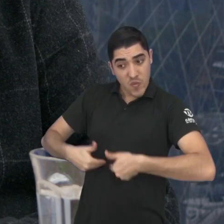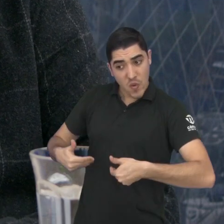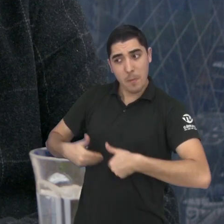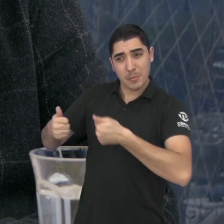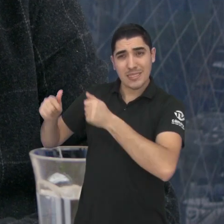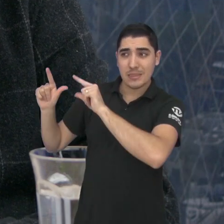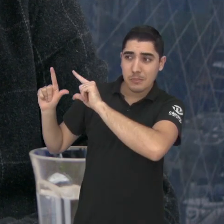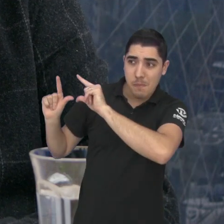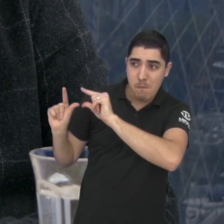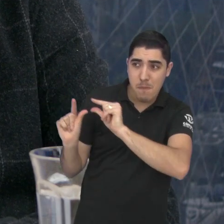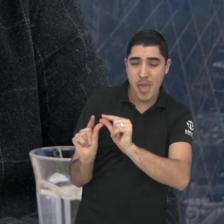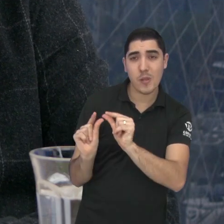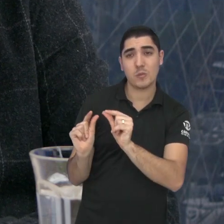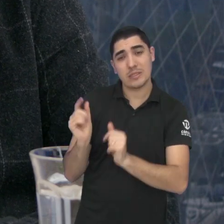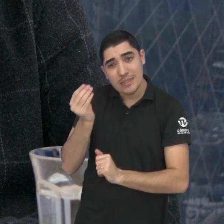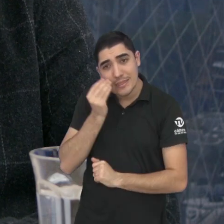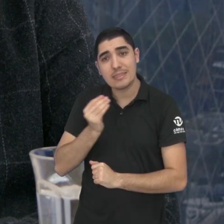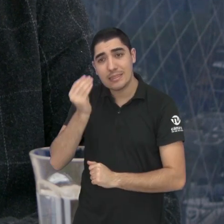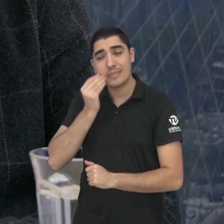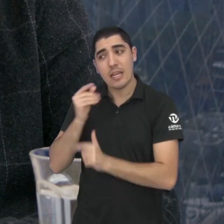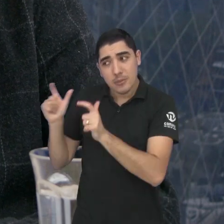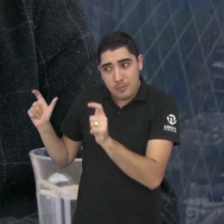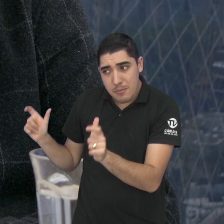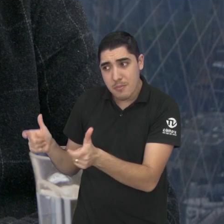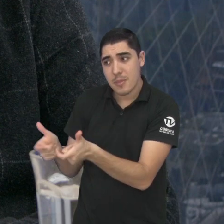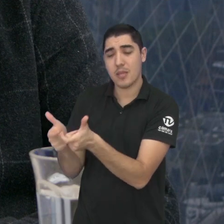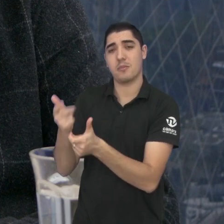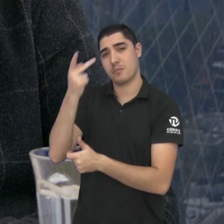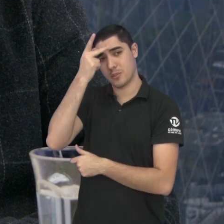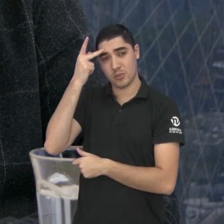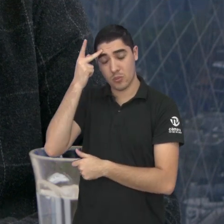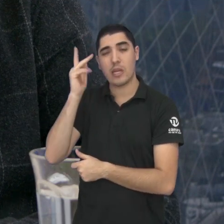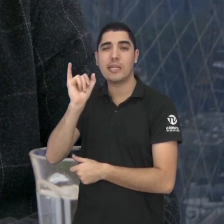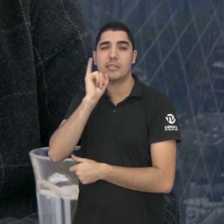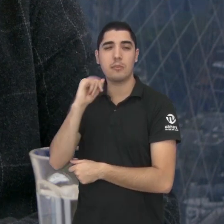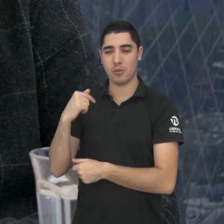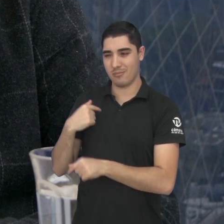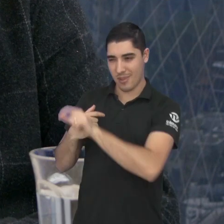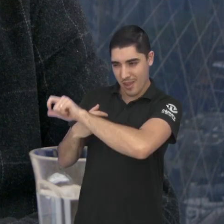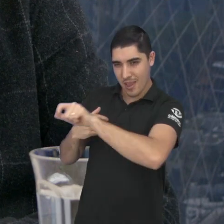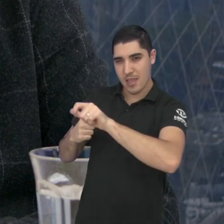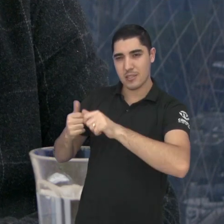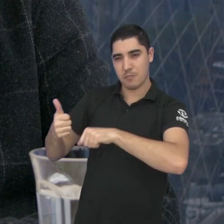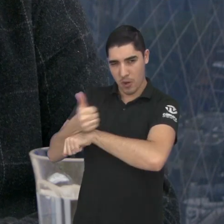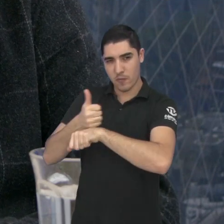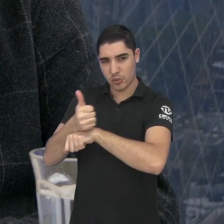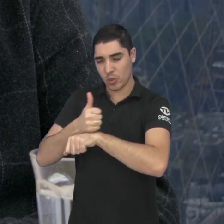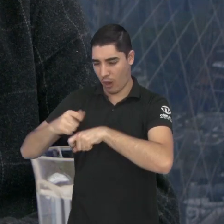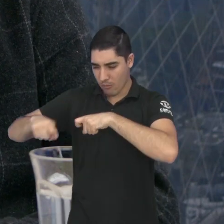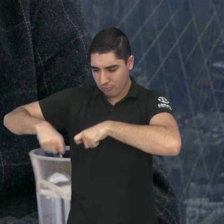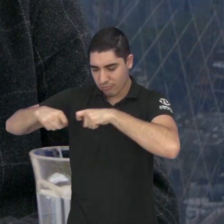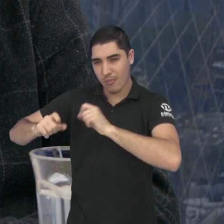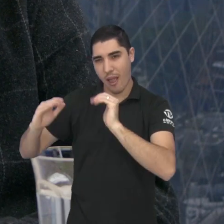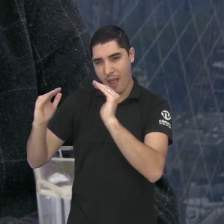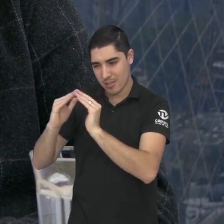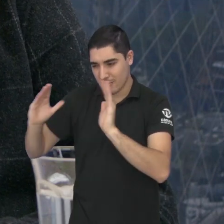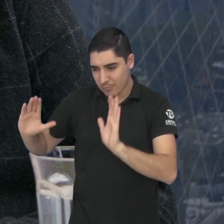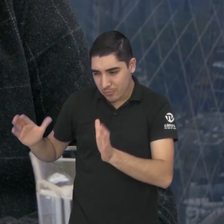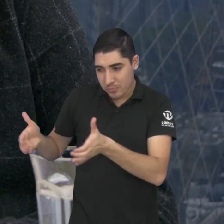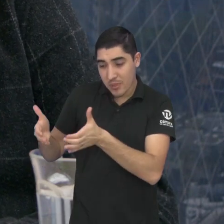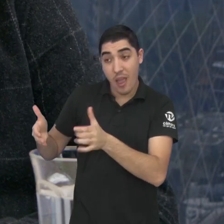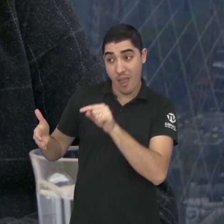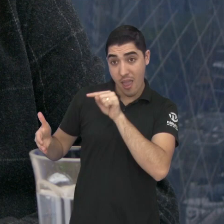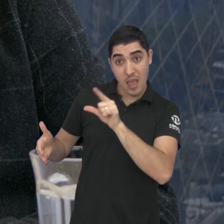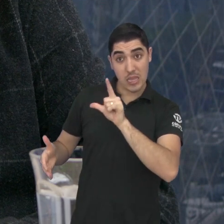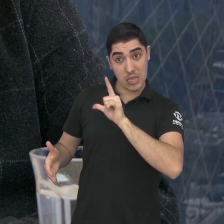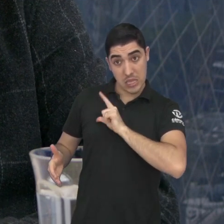Se você der um incentivo a esse pequeno produtor rural, se ele tiver condições boas, ele não vai vir